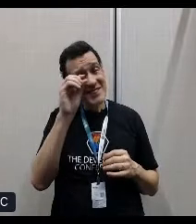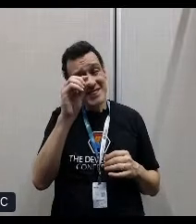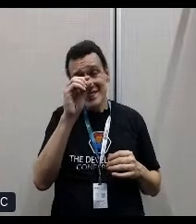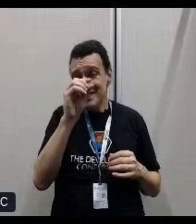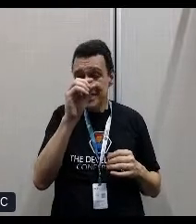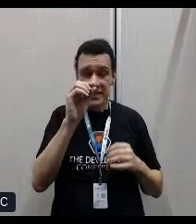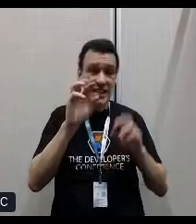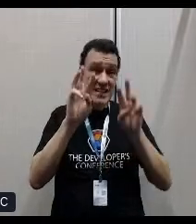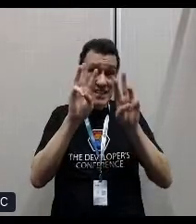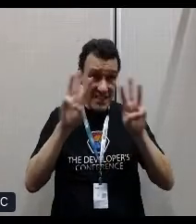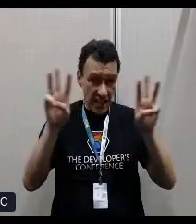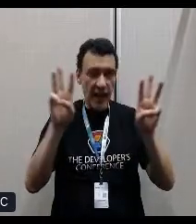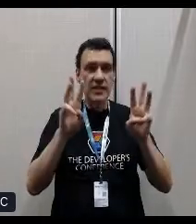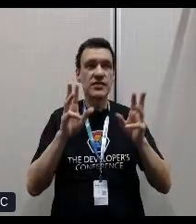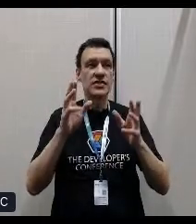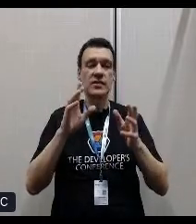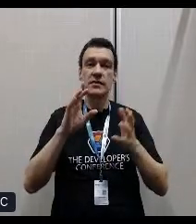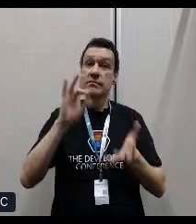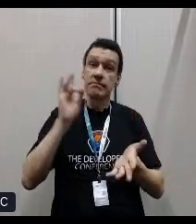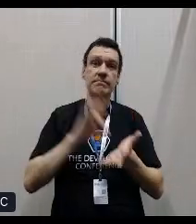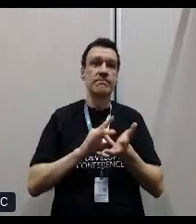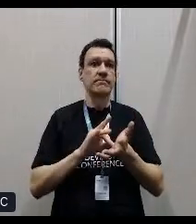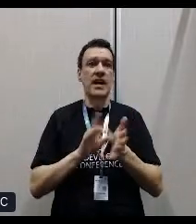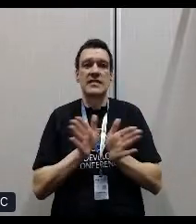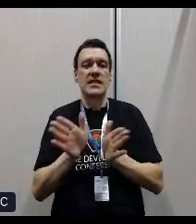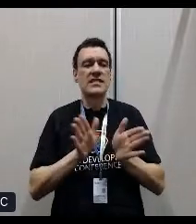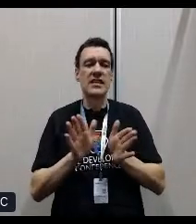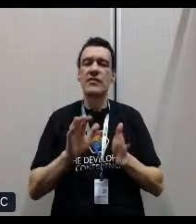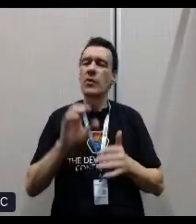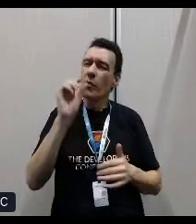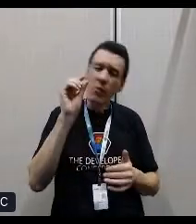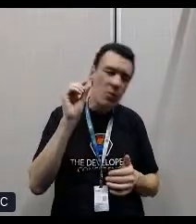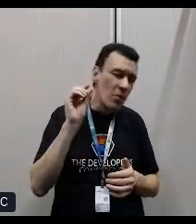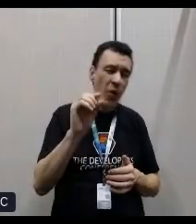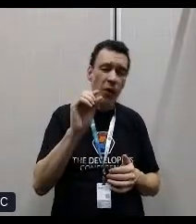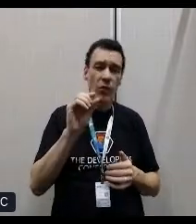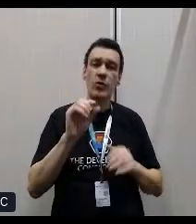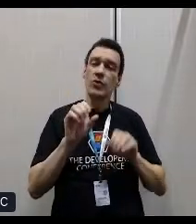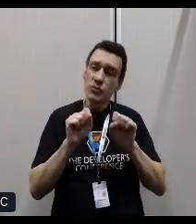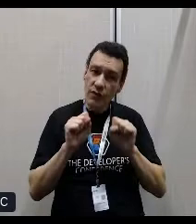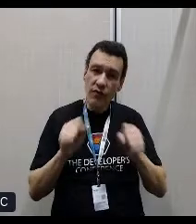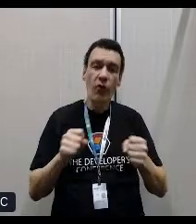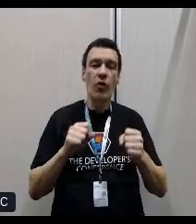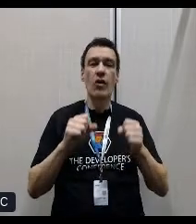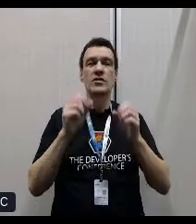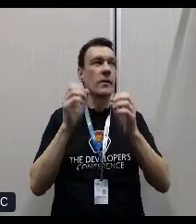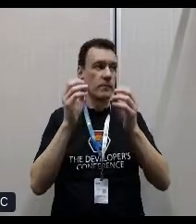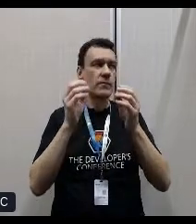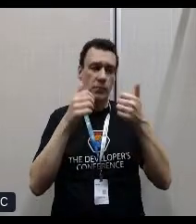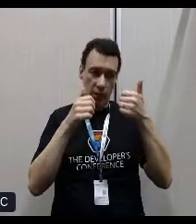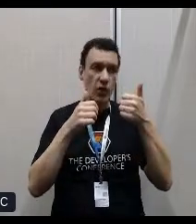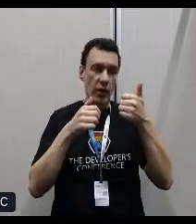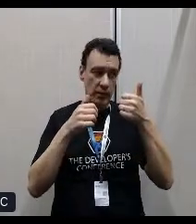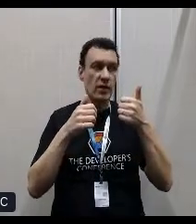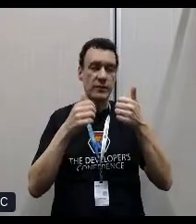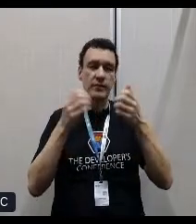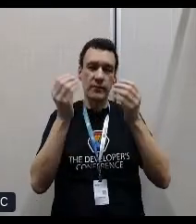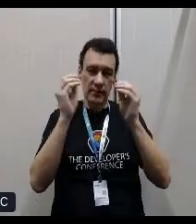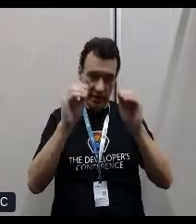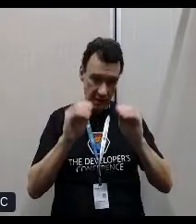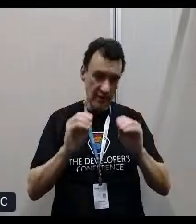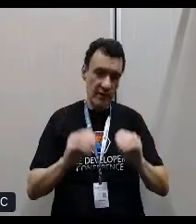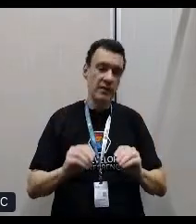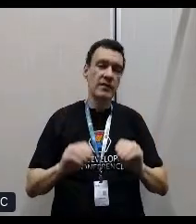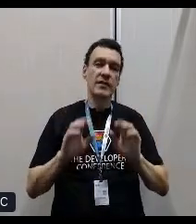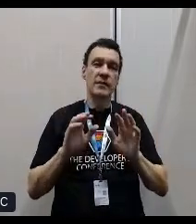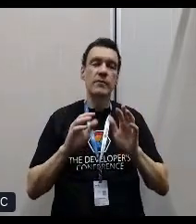sites que realmente param para pensar sobre acessibilidade e se dispõem a colocar um conteúdo que não crie